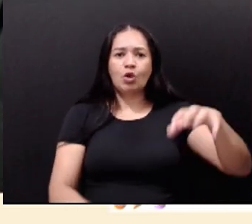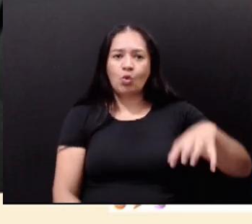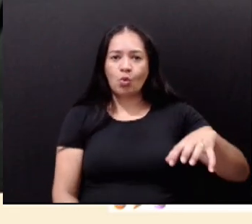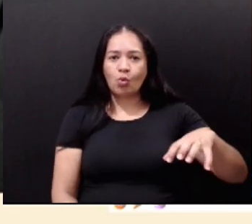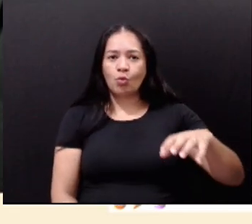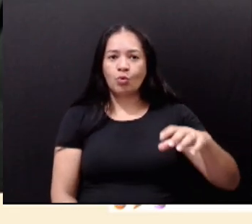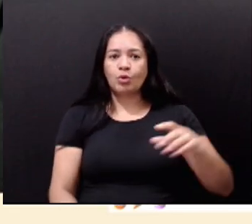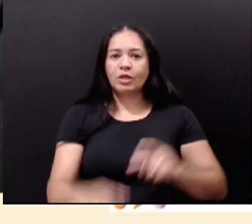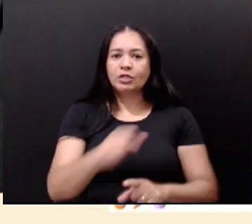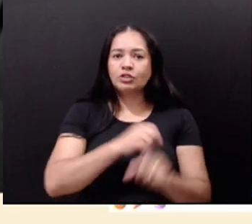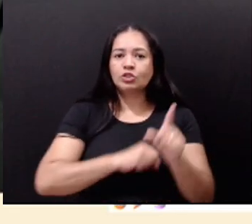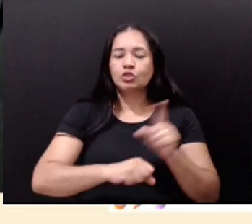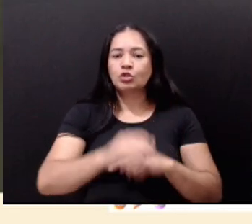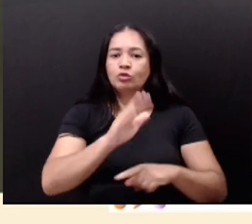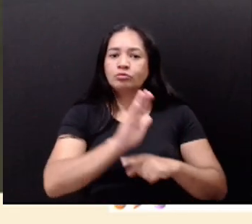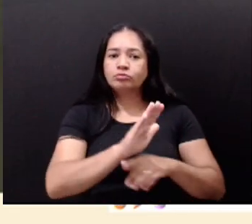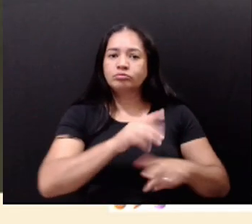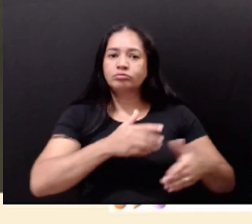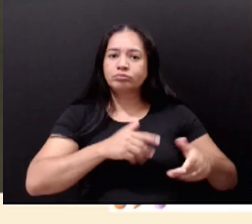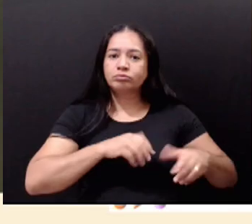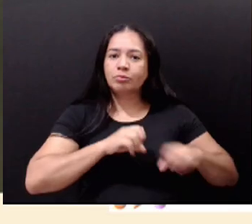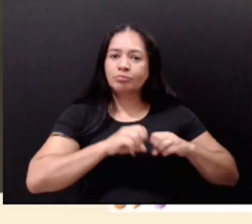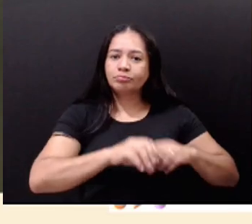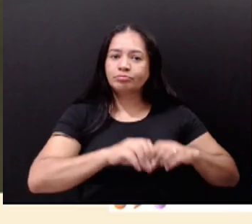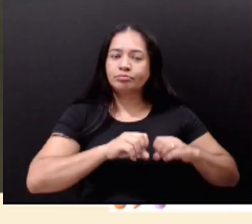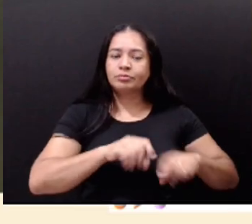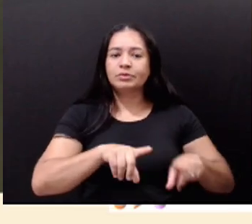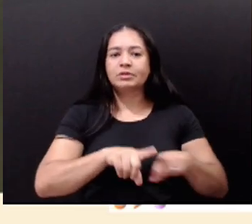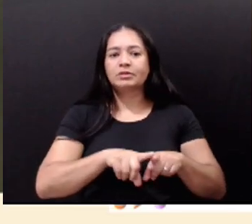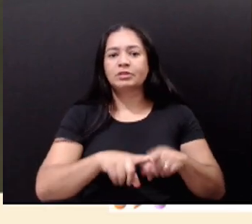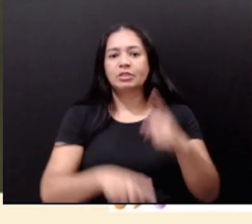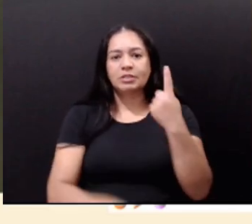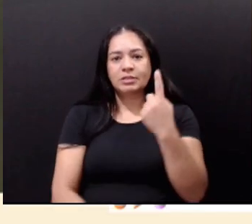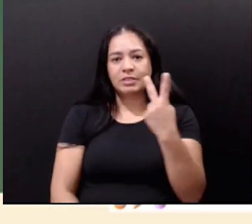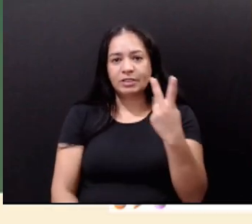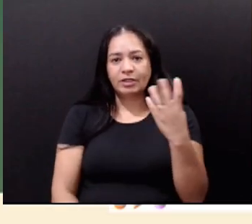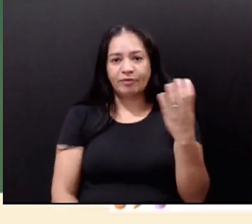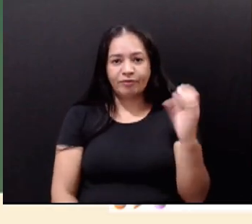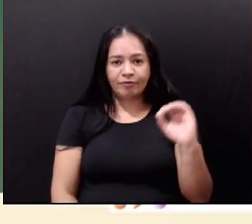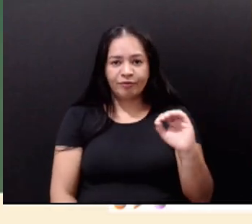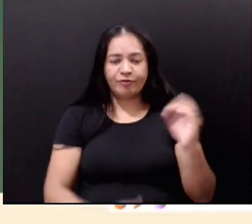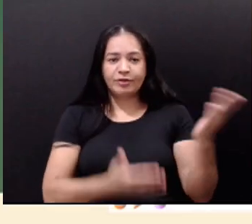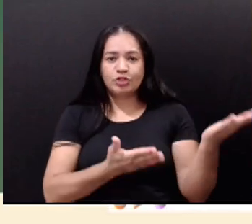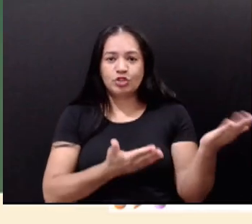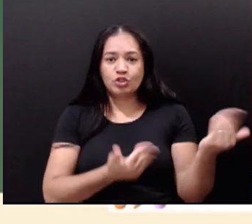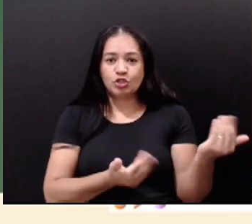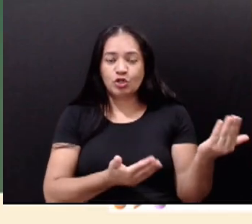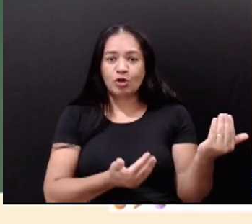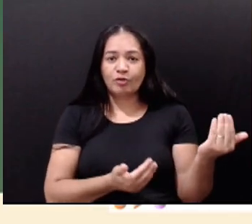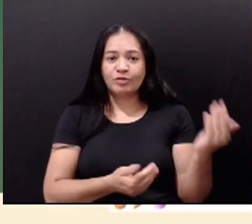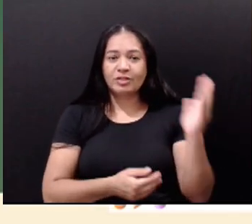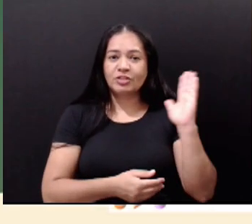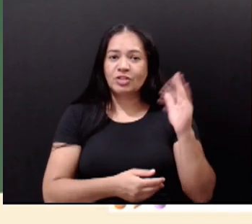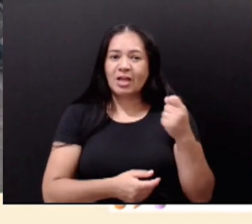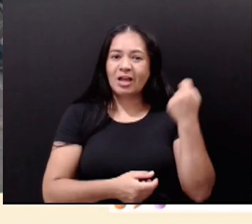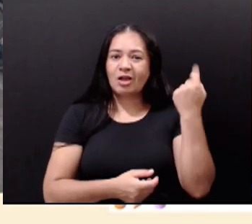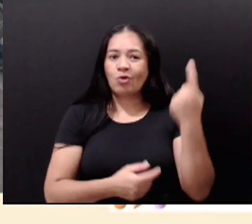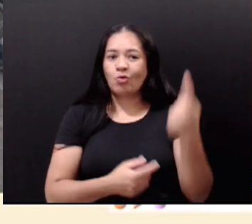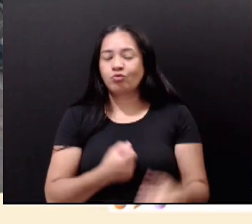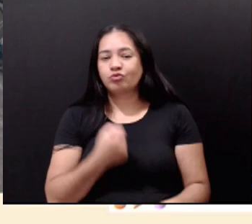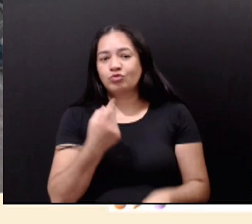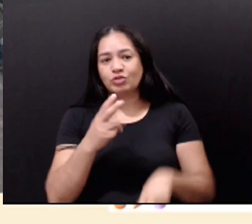liberdade assistida. São 120 jovens, garotos que alguns passaram pela Fundação Casa, alguns